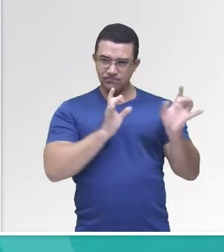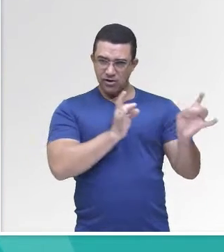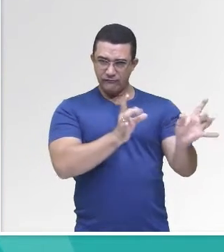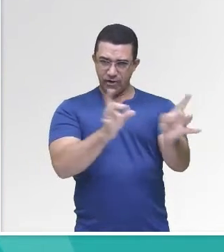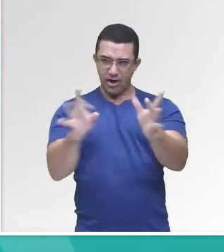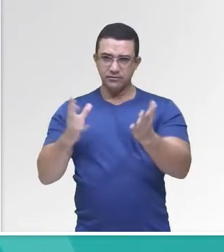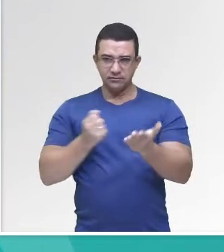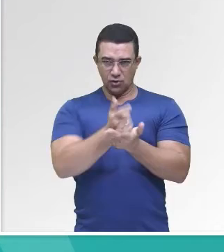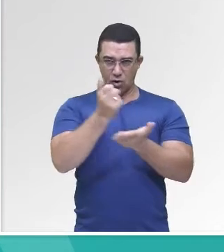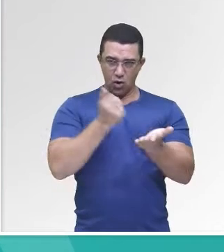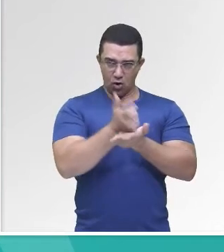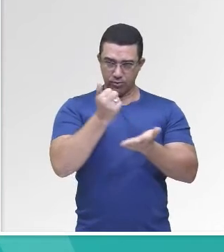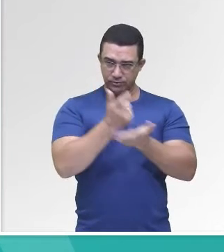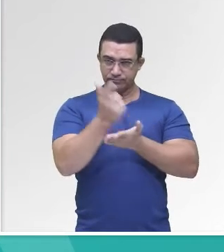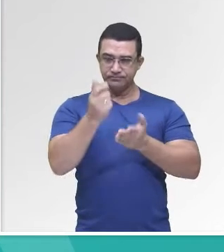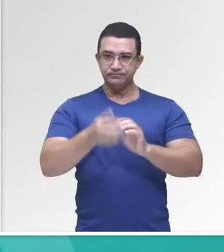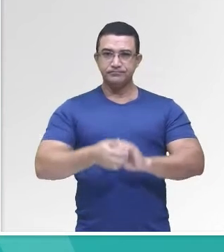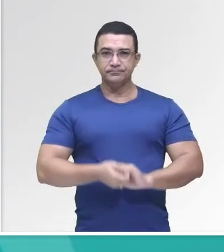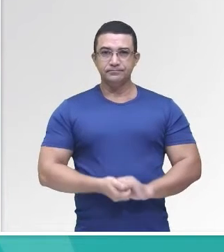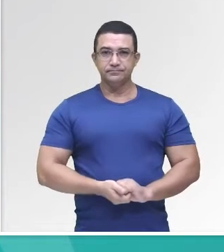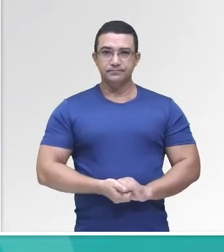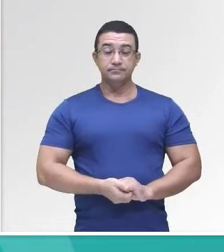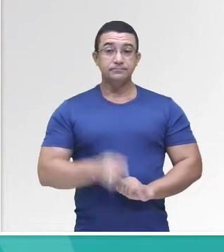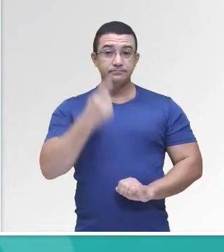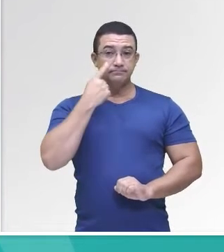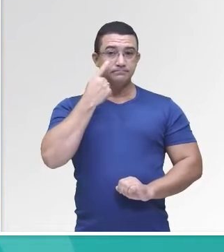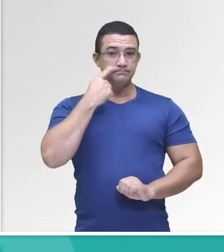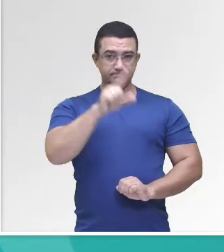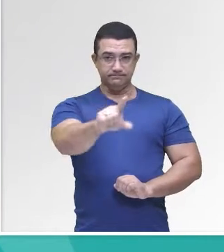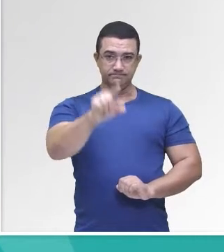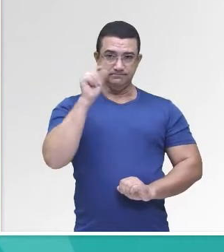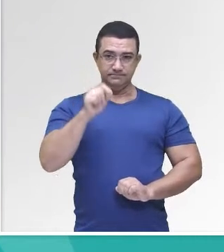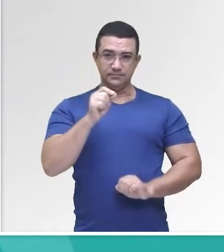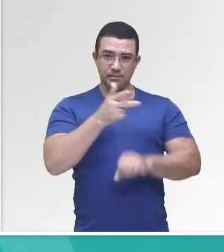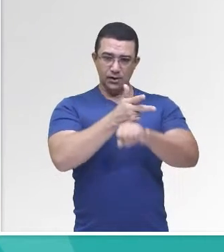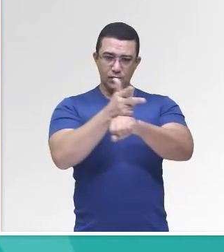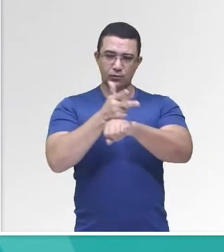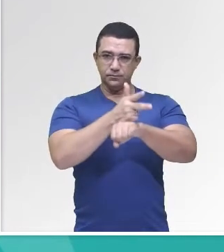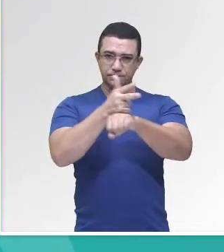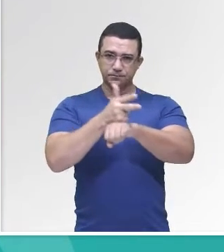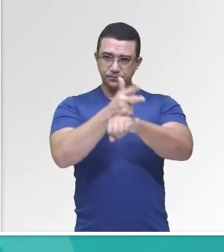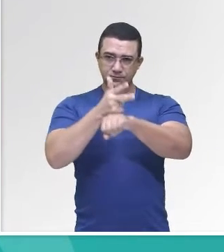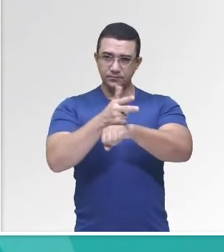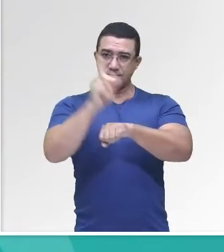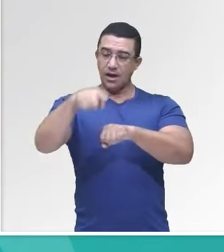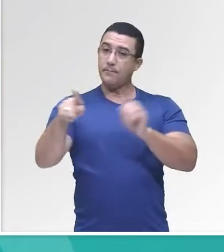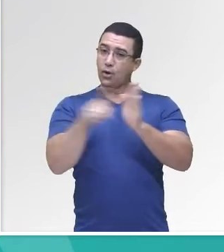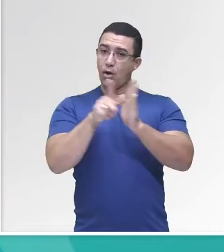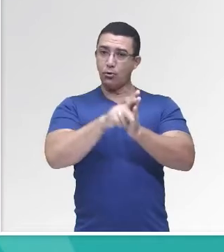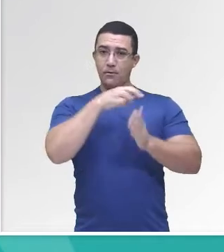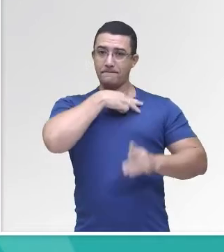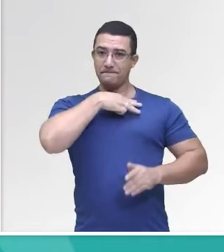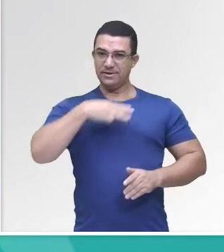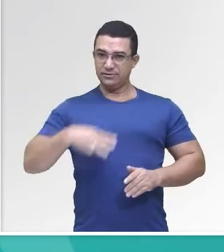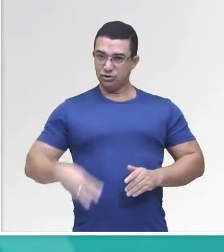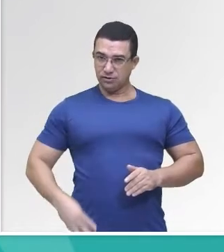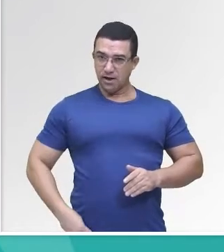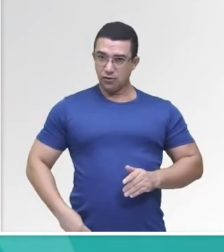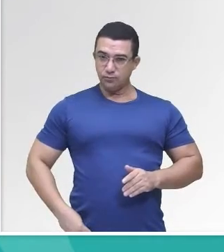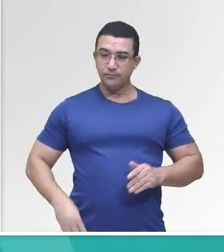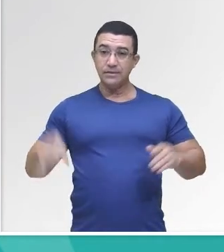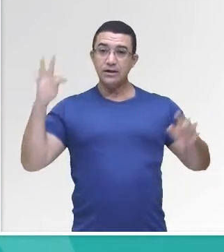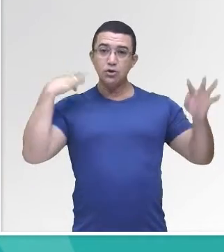para você um vídeo, né? Um vídeo do Ministério do Turismo, que é Férias